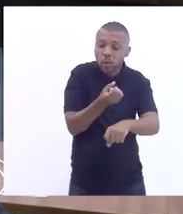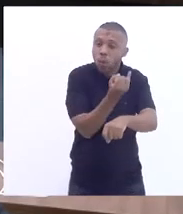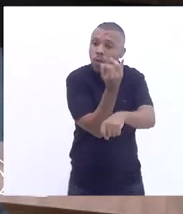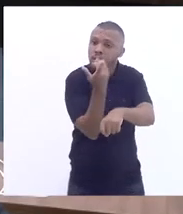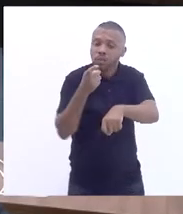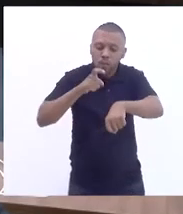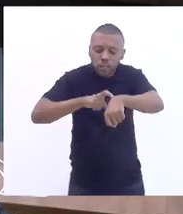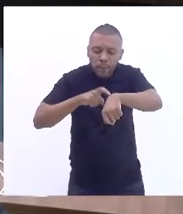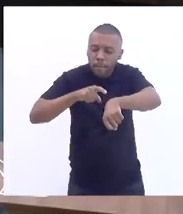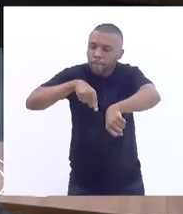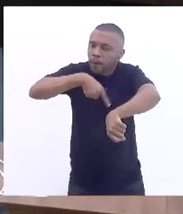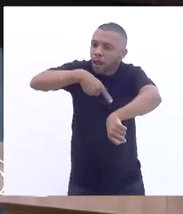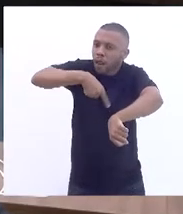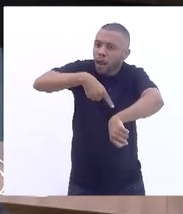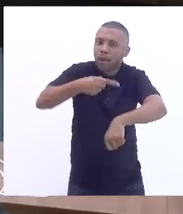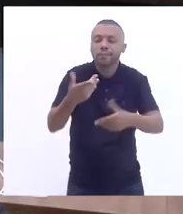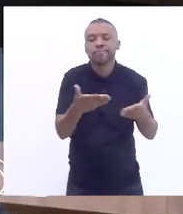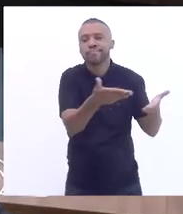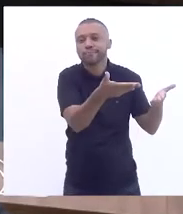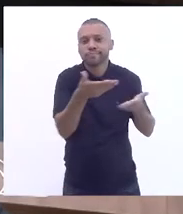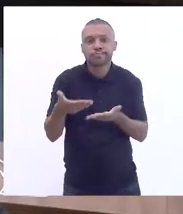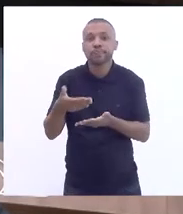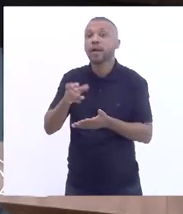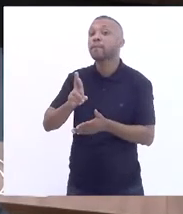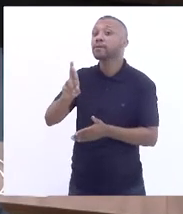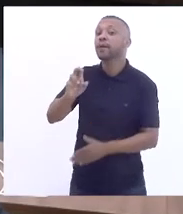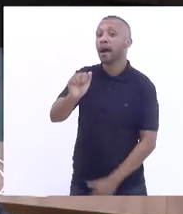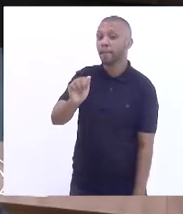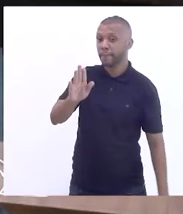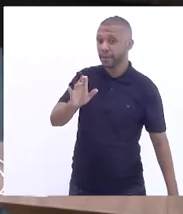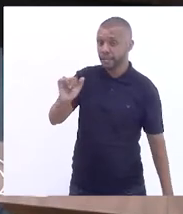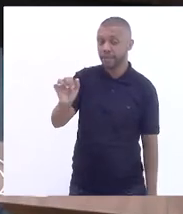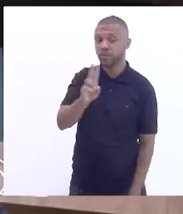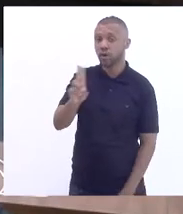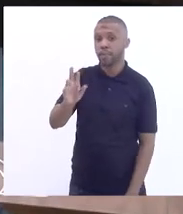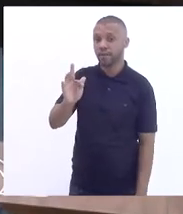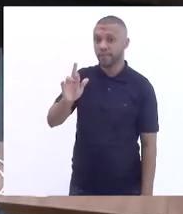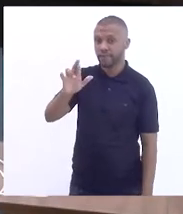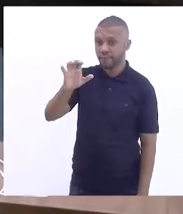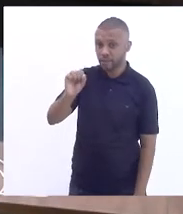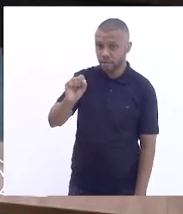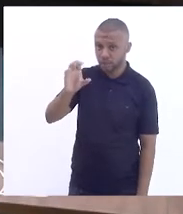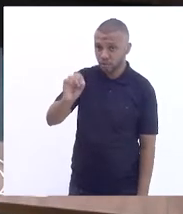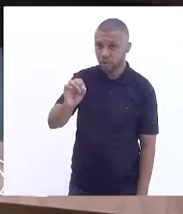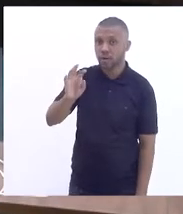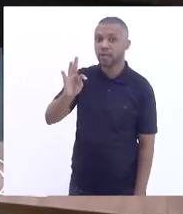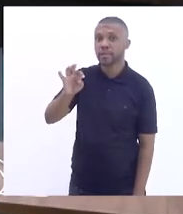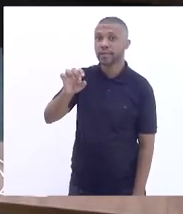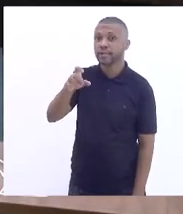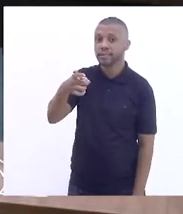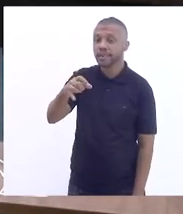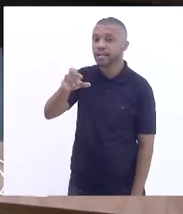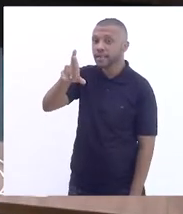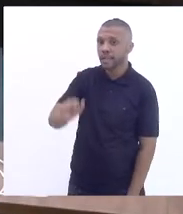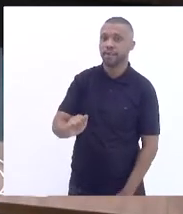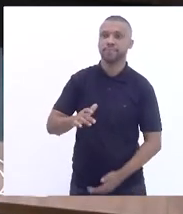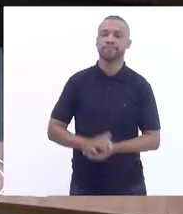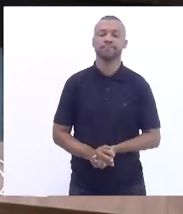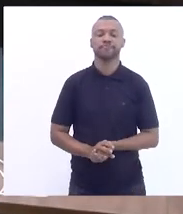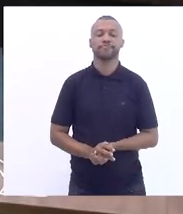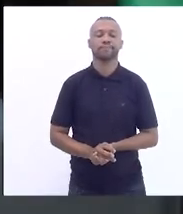seguir aqui então Francisco Teixeira pela BM Bom dia a todos bom dia